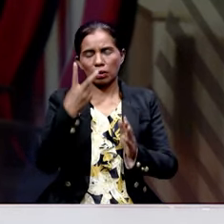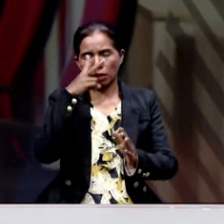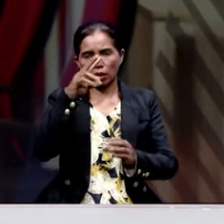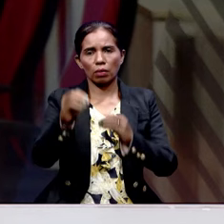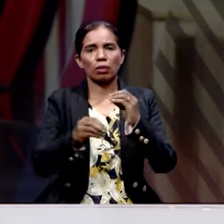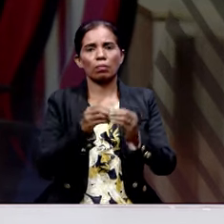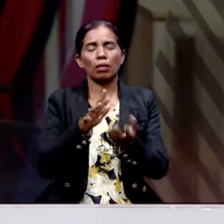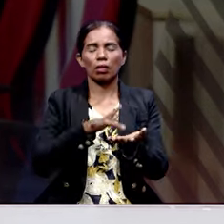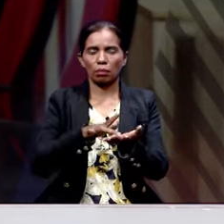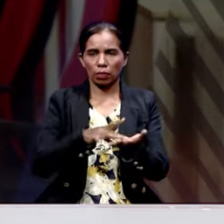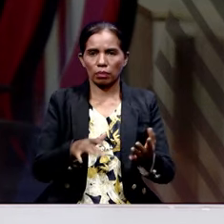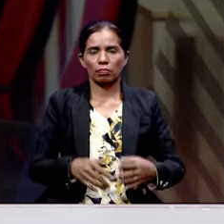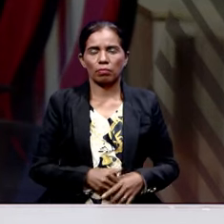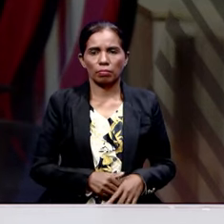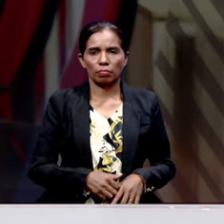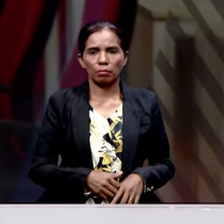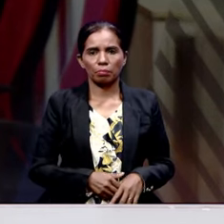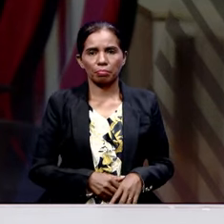Moroco.